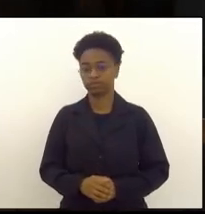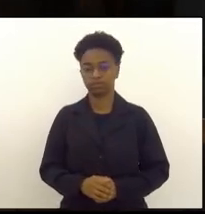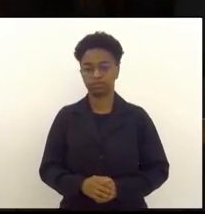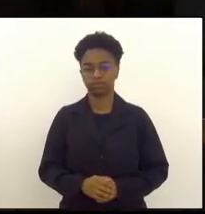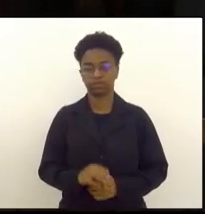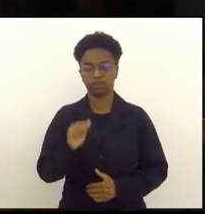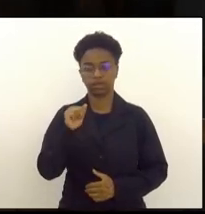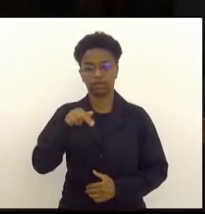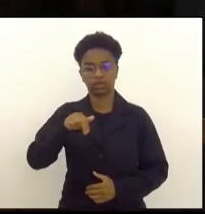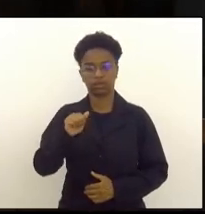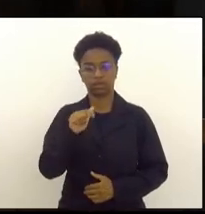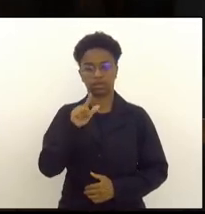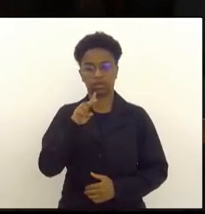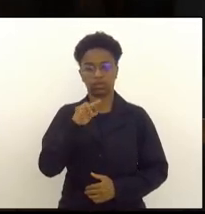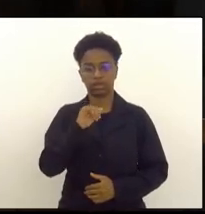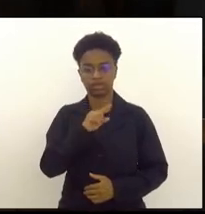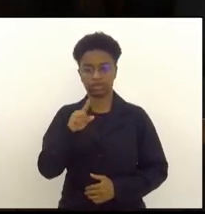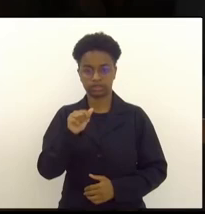Ana Luísa